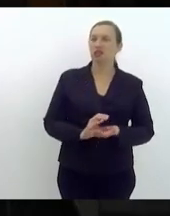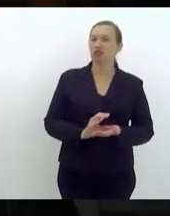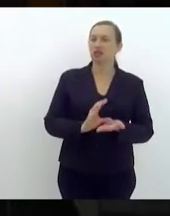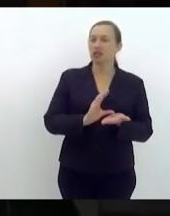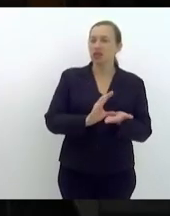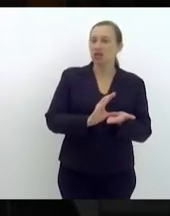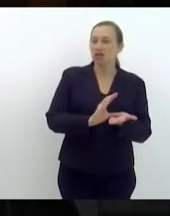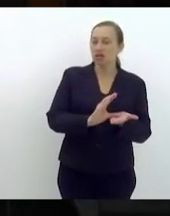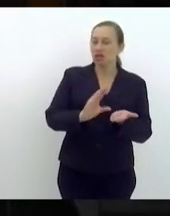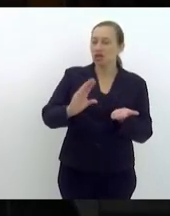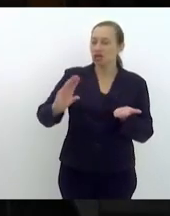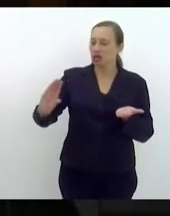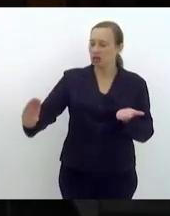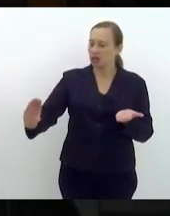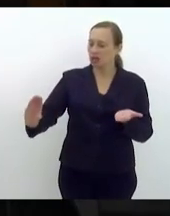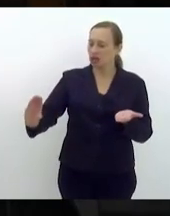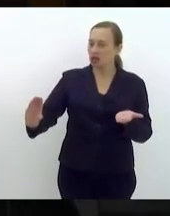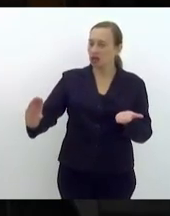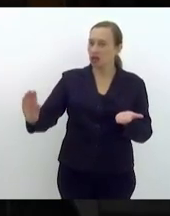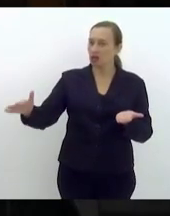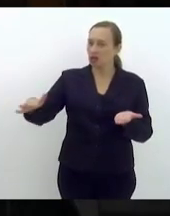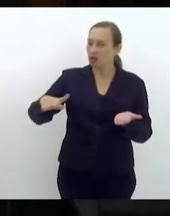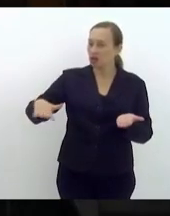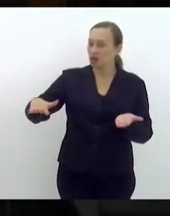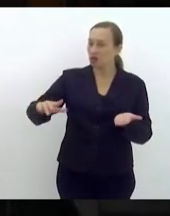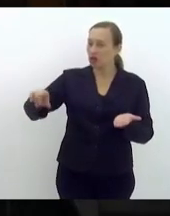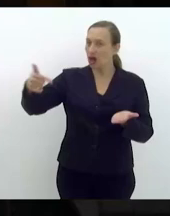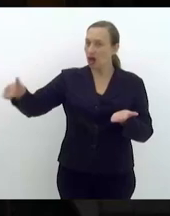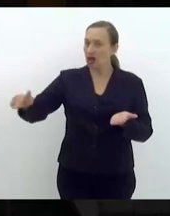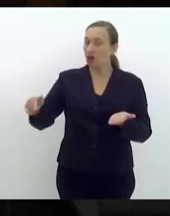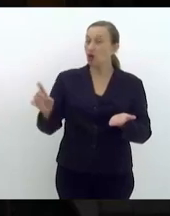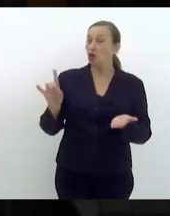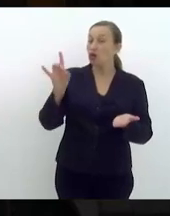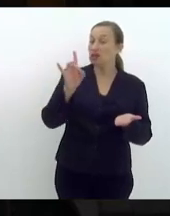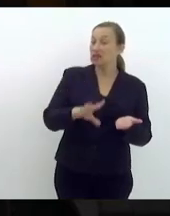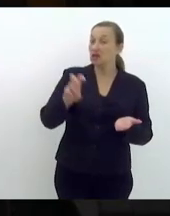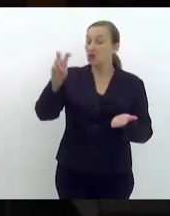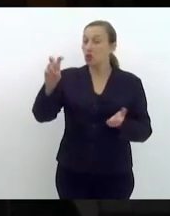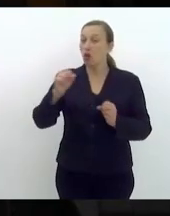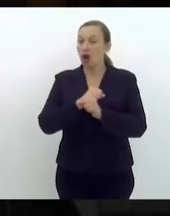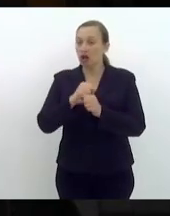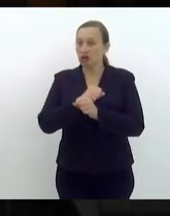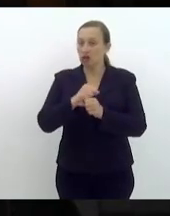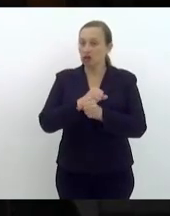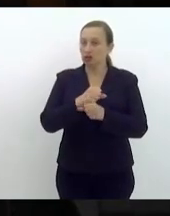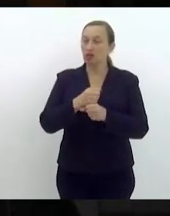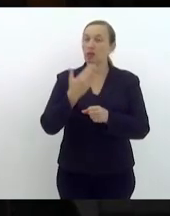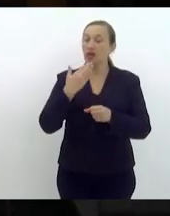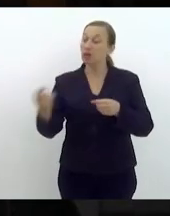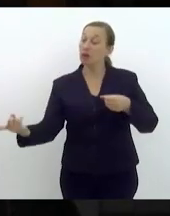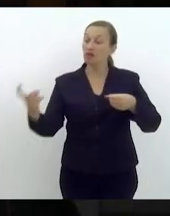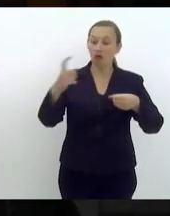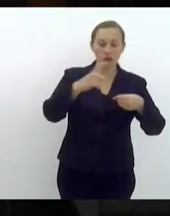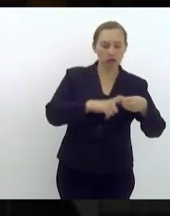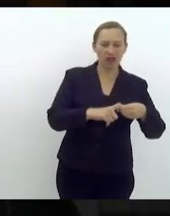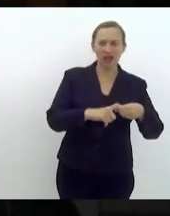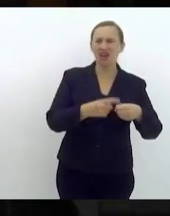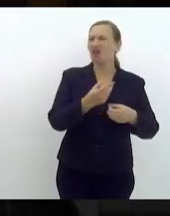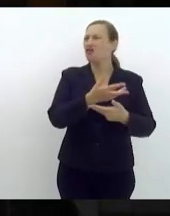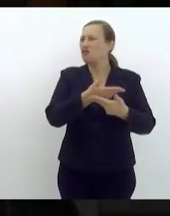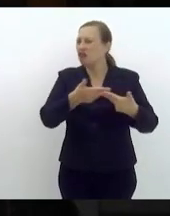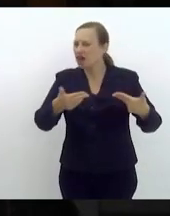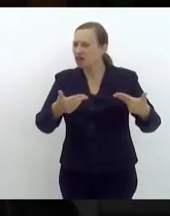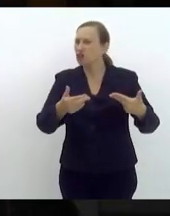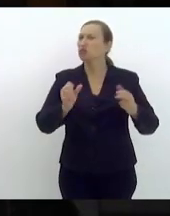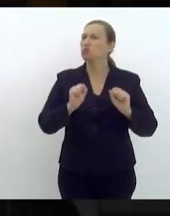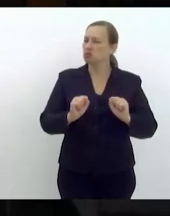na educação nos últimos cinco anos 2 bilhões e meio Isso daria para fazer muita coisa na